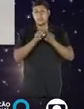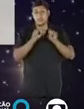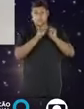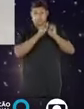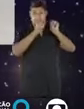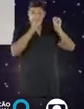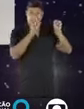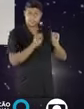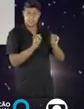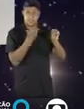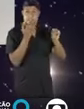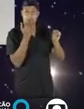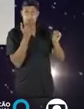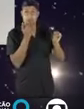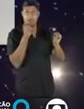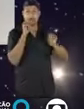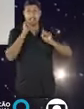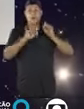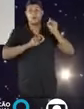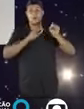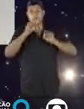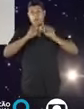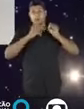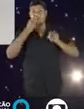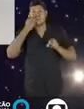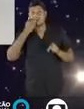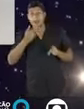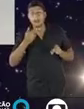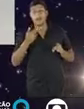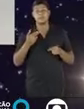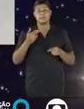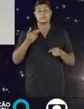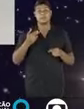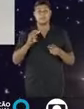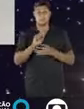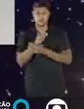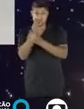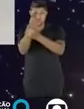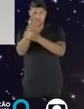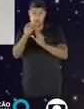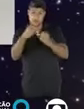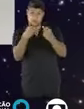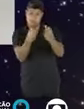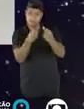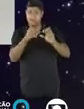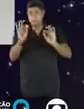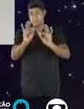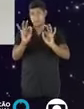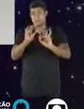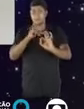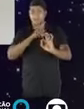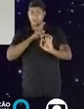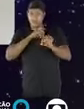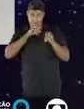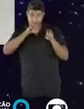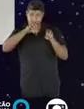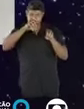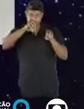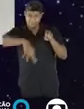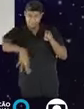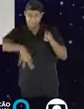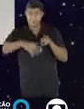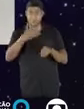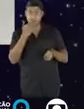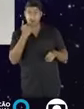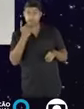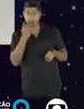sistema agroalimentar, ele não é muito sustentável hoje, porque há um desperdício de alimentos